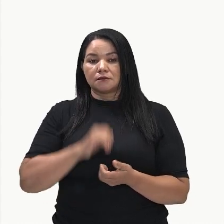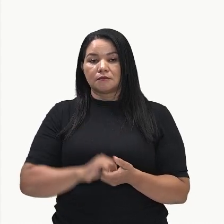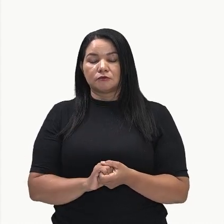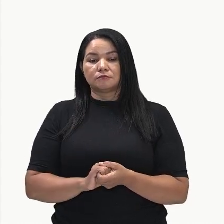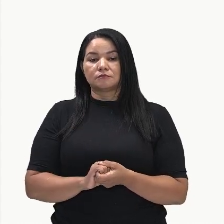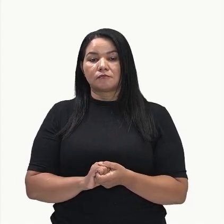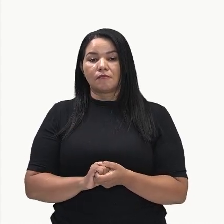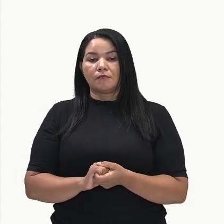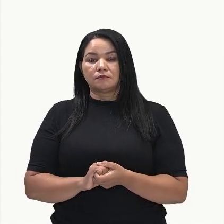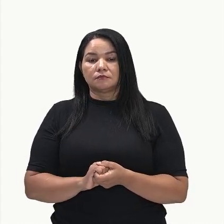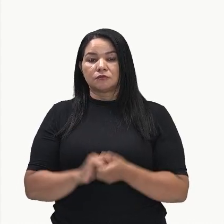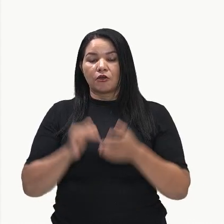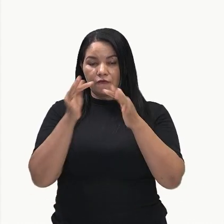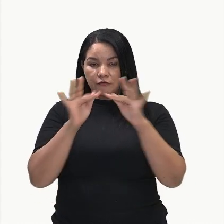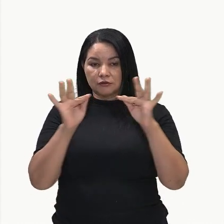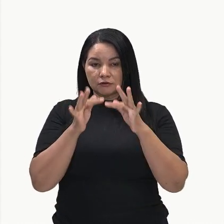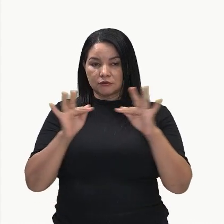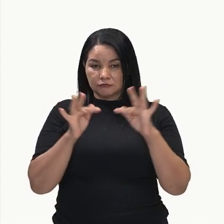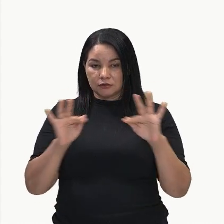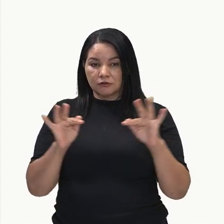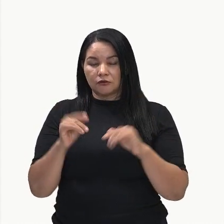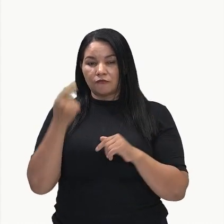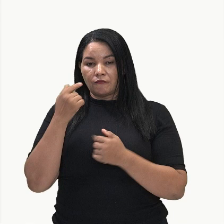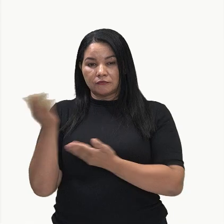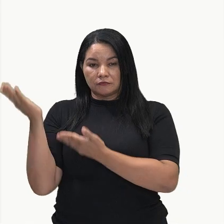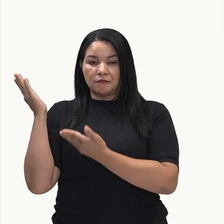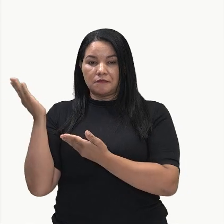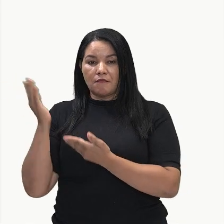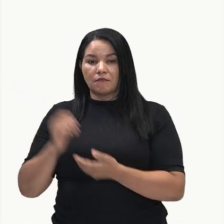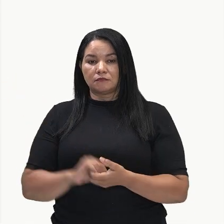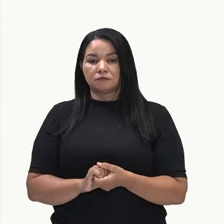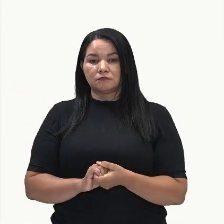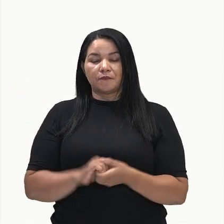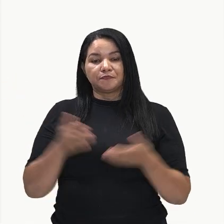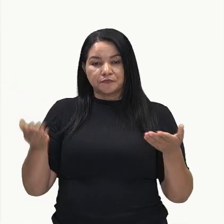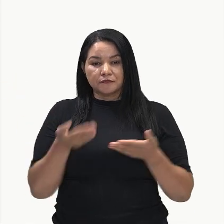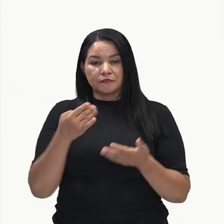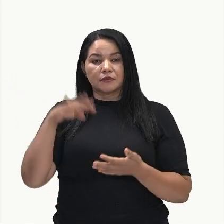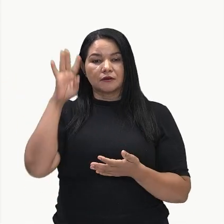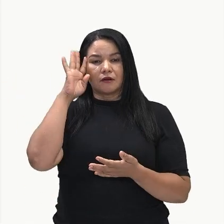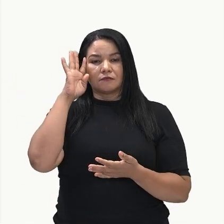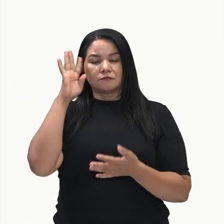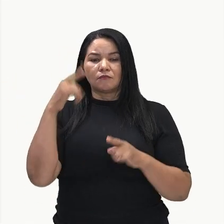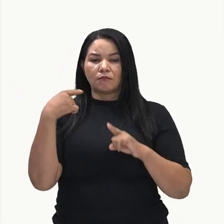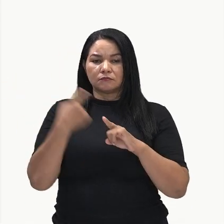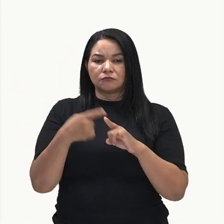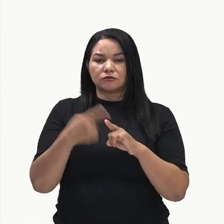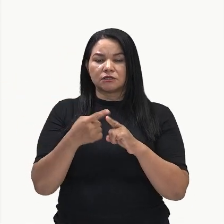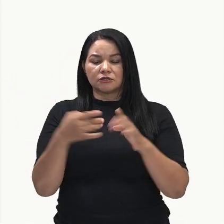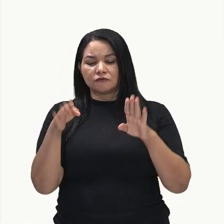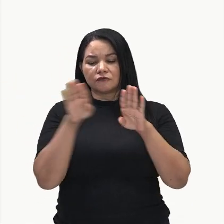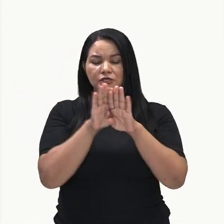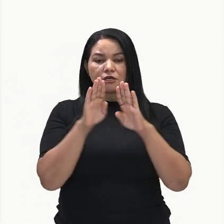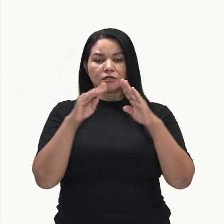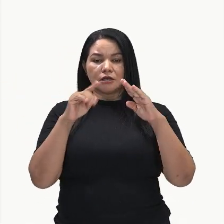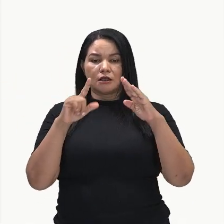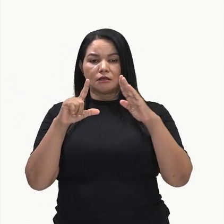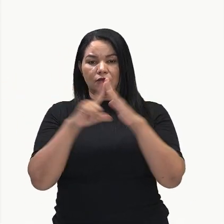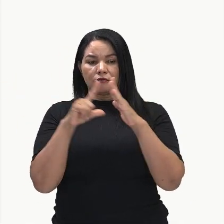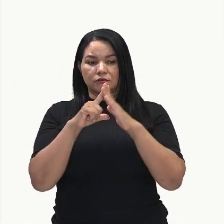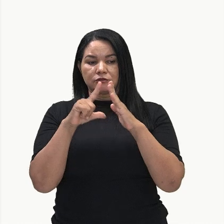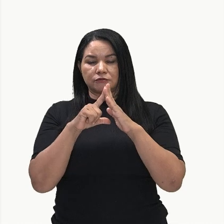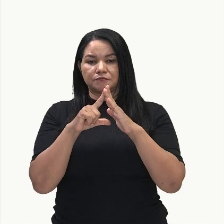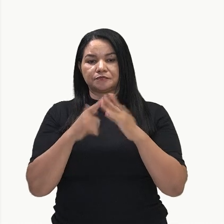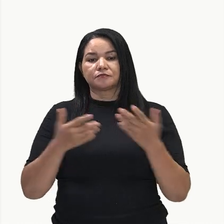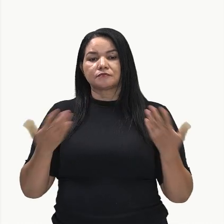el miércoles... Porque a tienda está cerrada, hoje não é quarta-feira, por que está fechada a loja, né? Por que